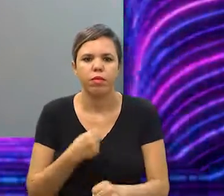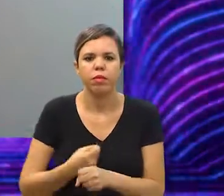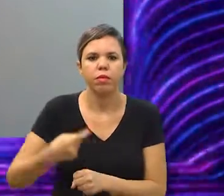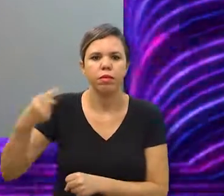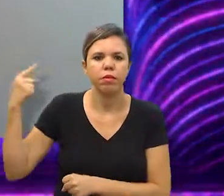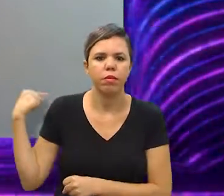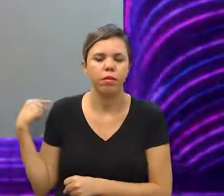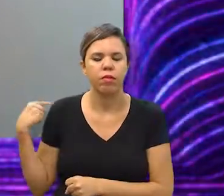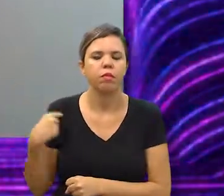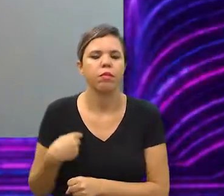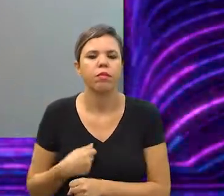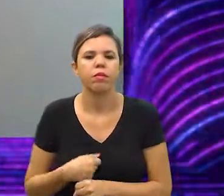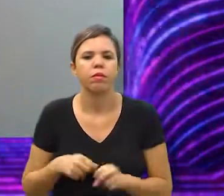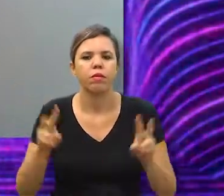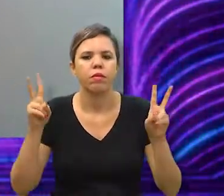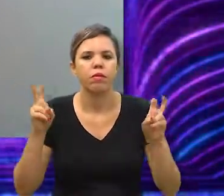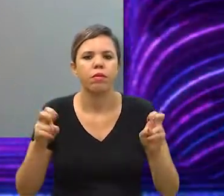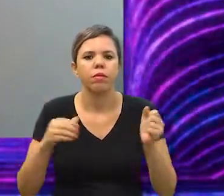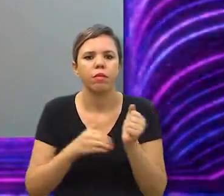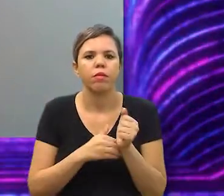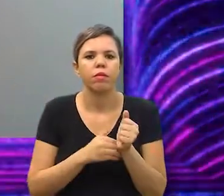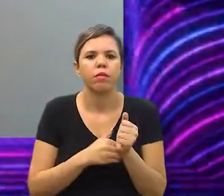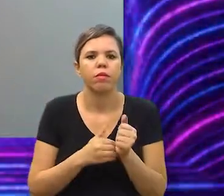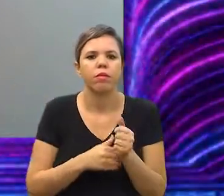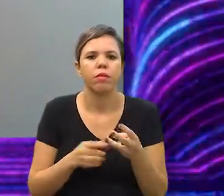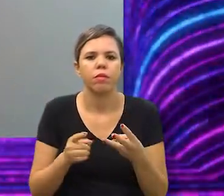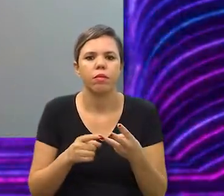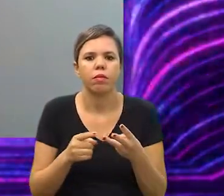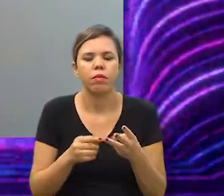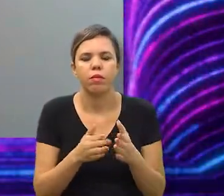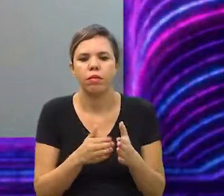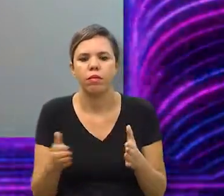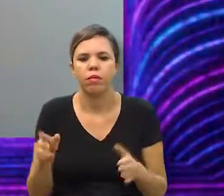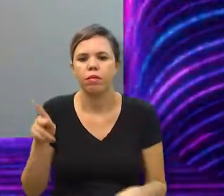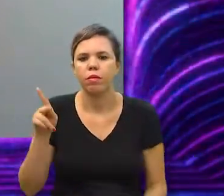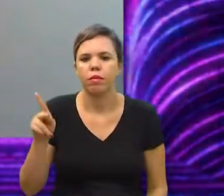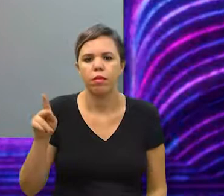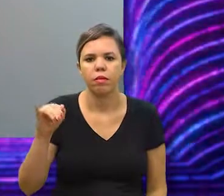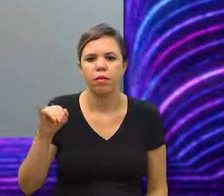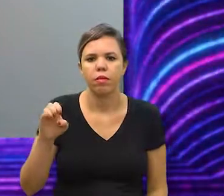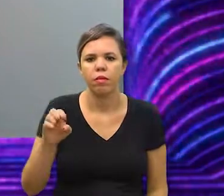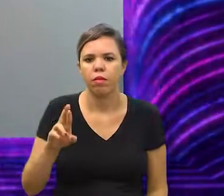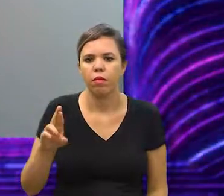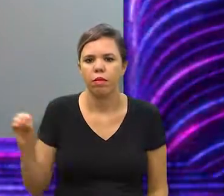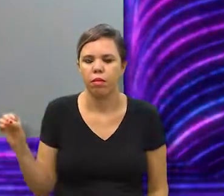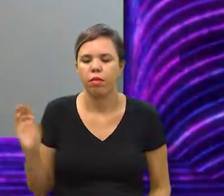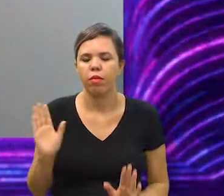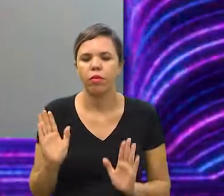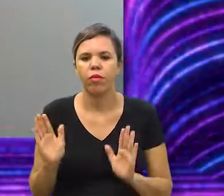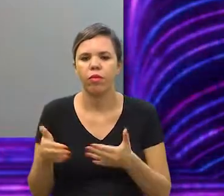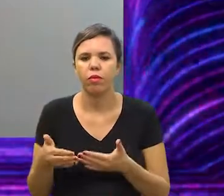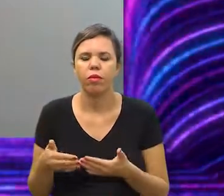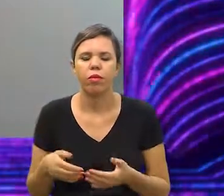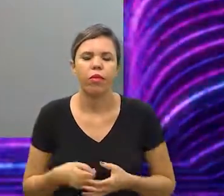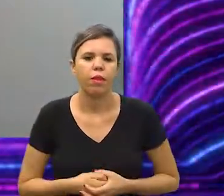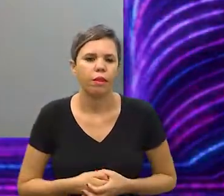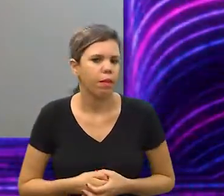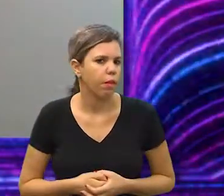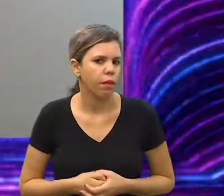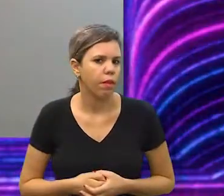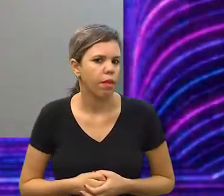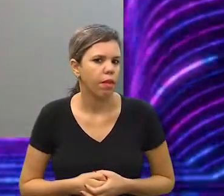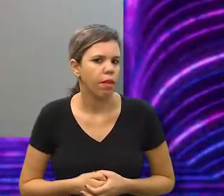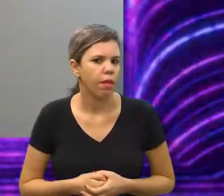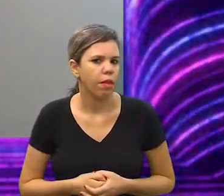passado, o título do Arquivo Secreto 3, que vai ser Pierrot, e ele vai ser focado na